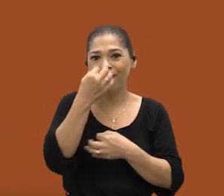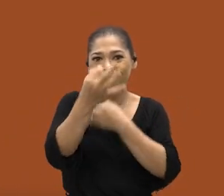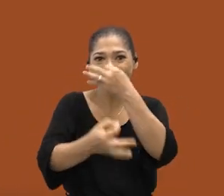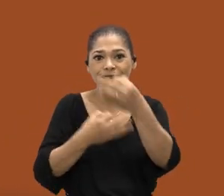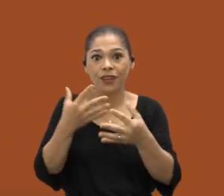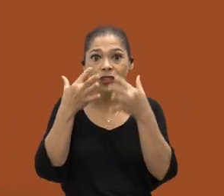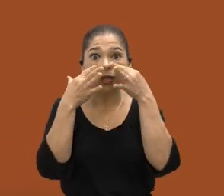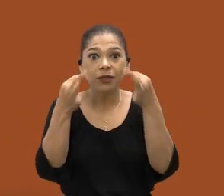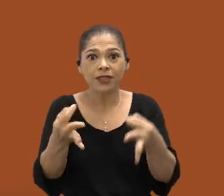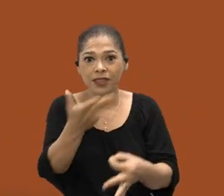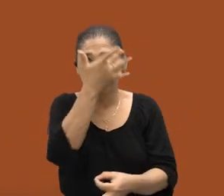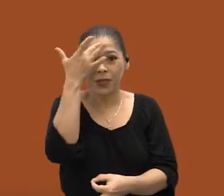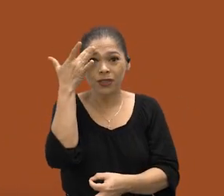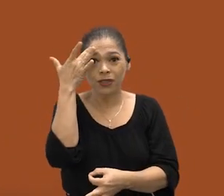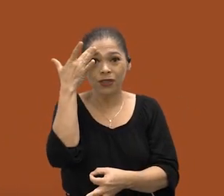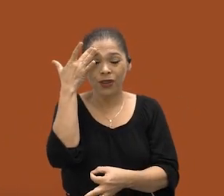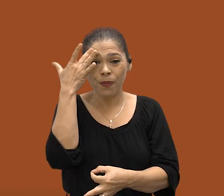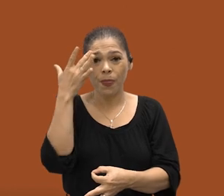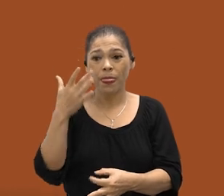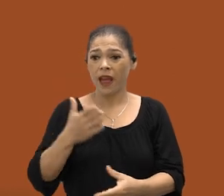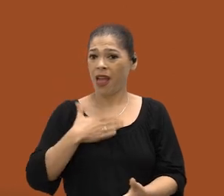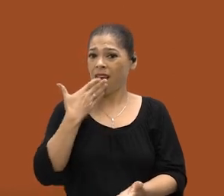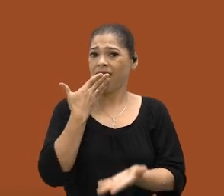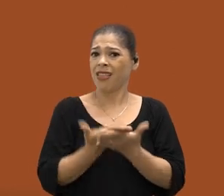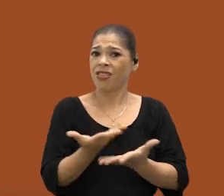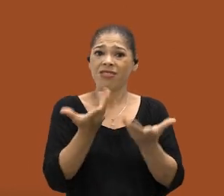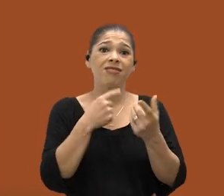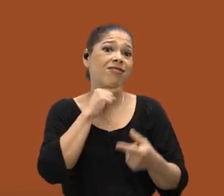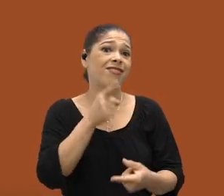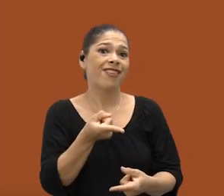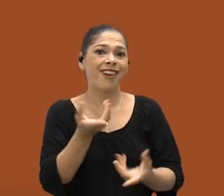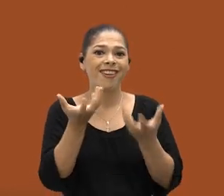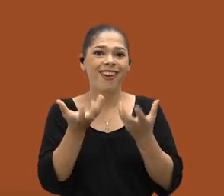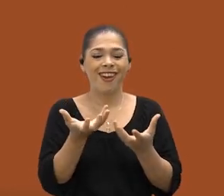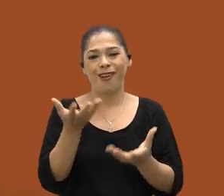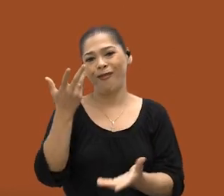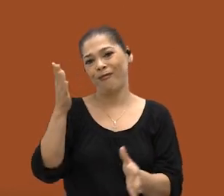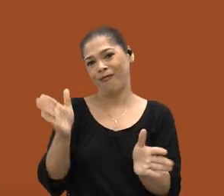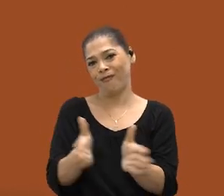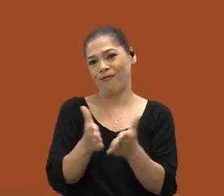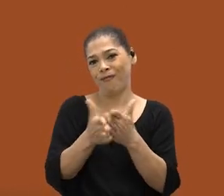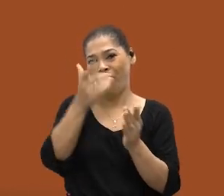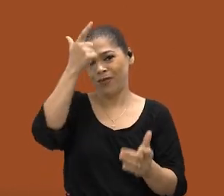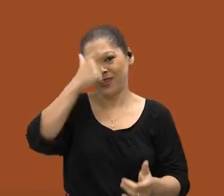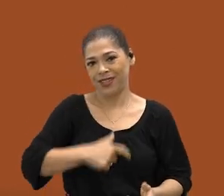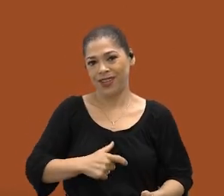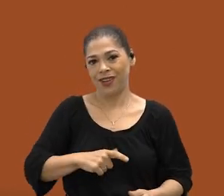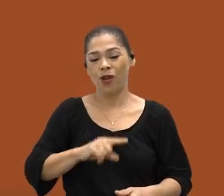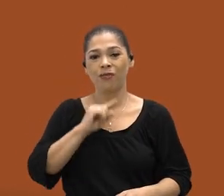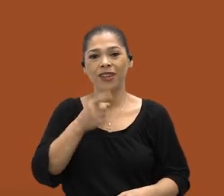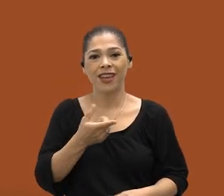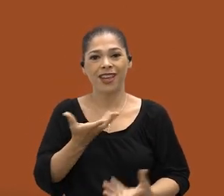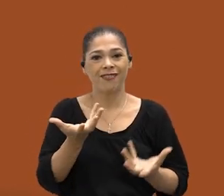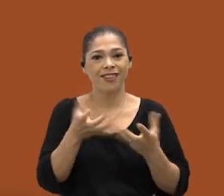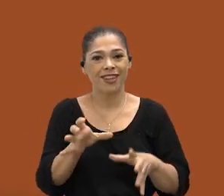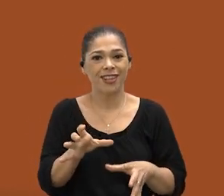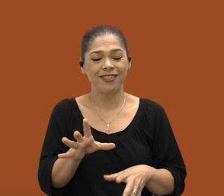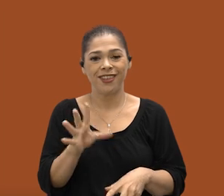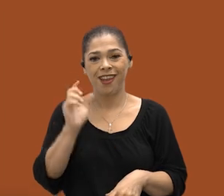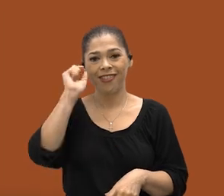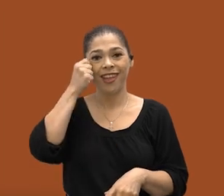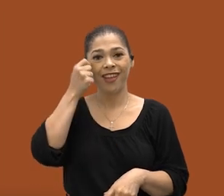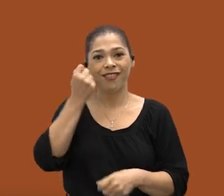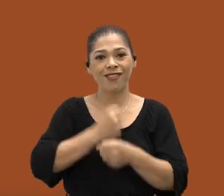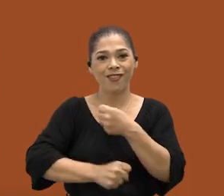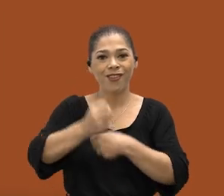primeira argumentação já chama atenção da pessoa que ela se assombra porque ninguém quer ser pobre como ninguém gostaria de ser negro em